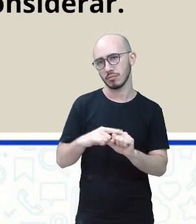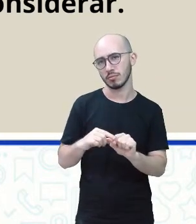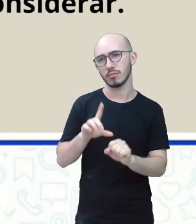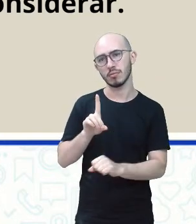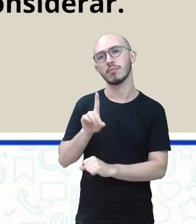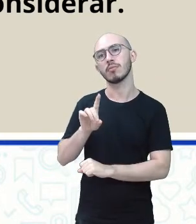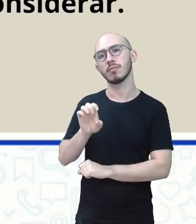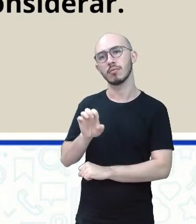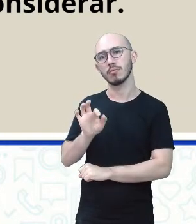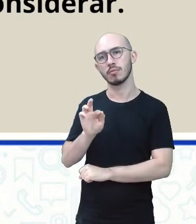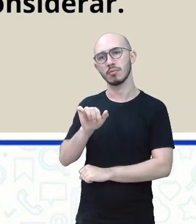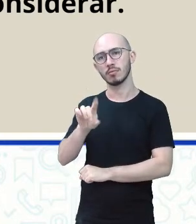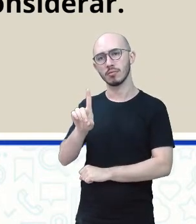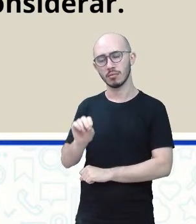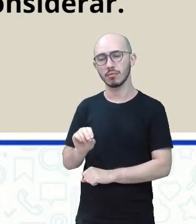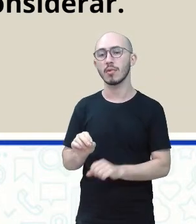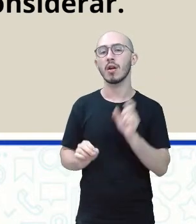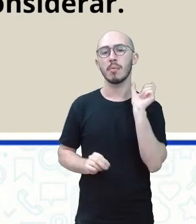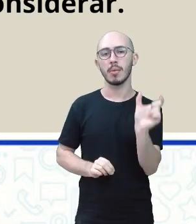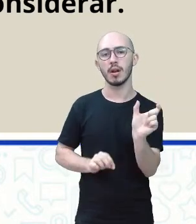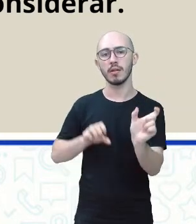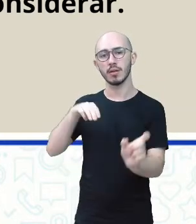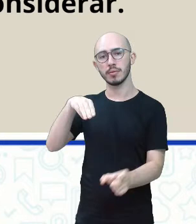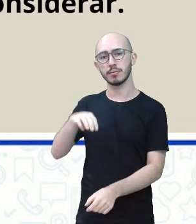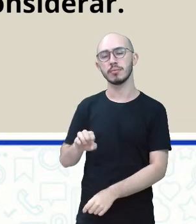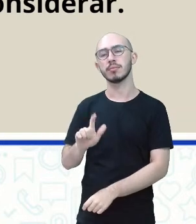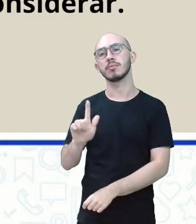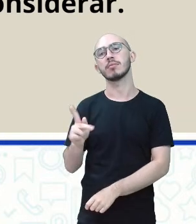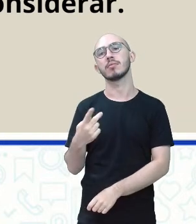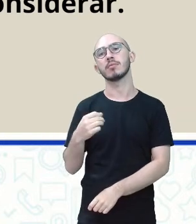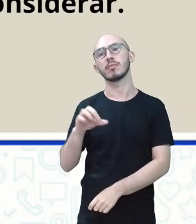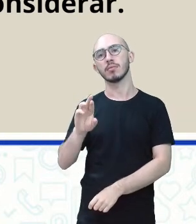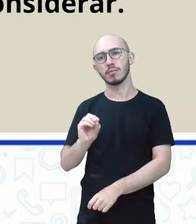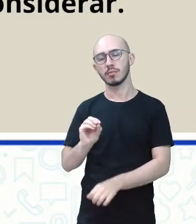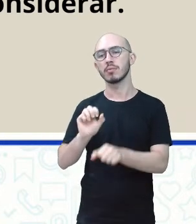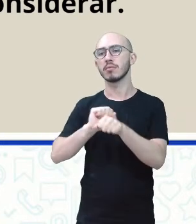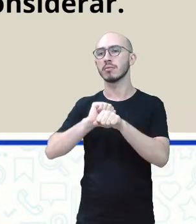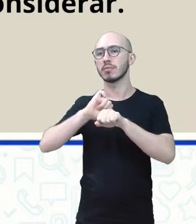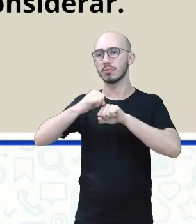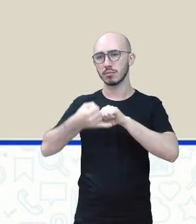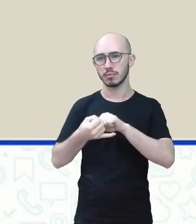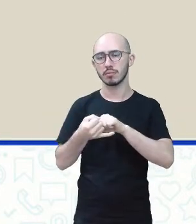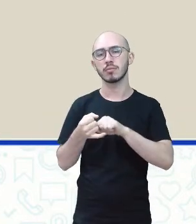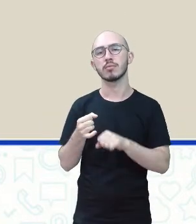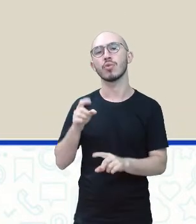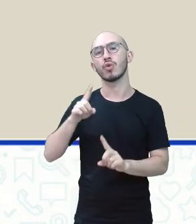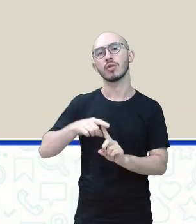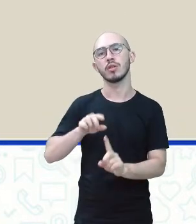palavra melhor, adjetivo uniforme.